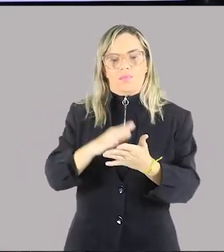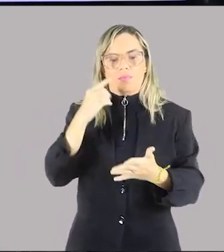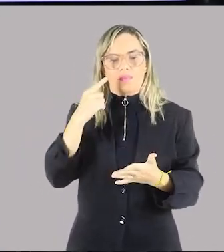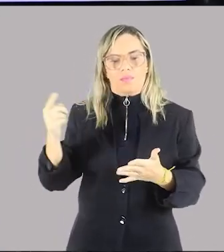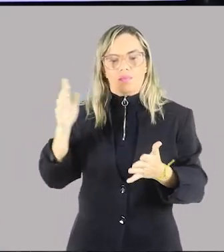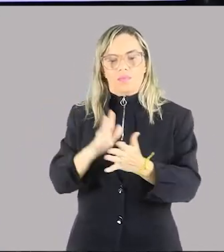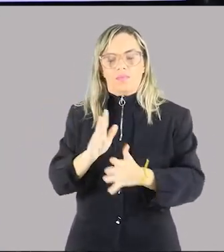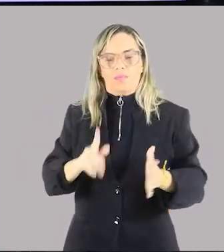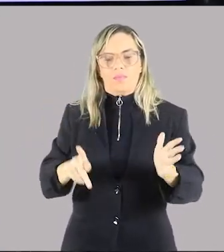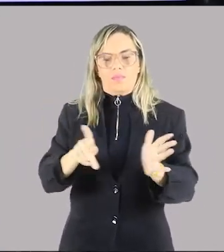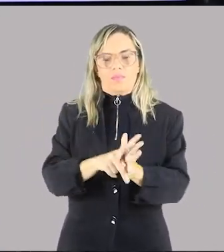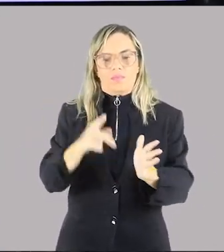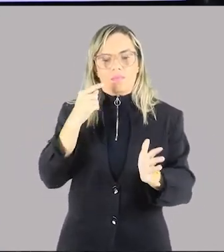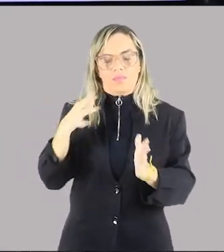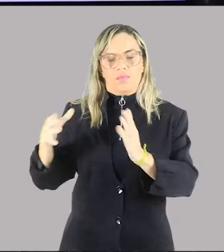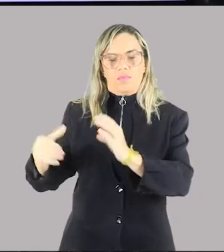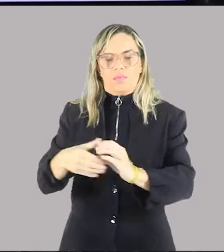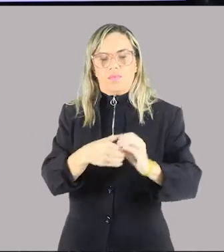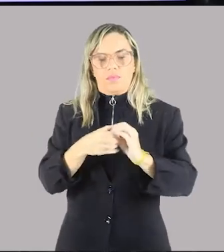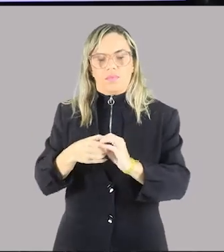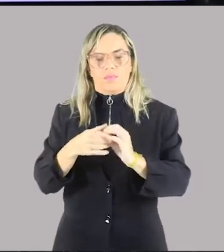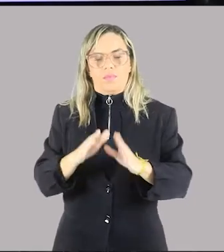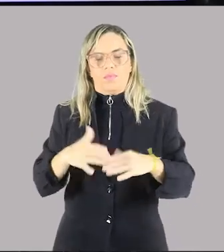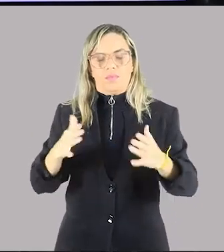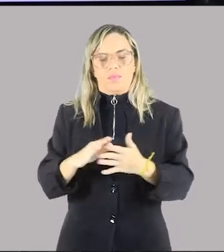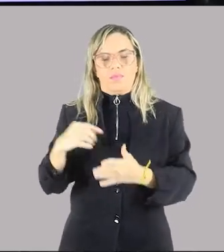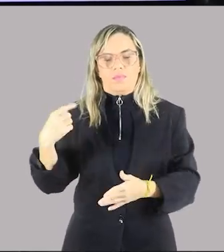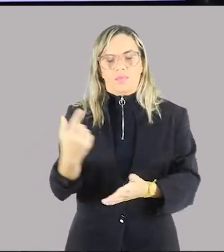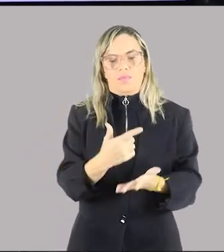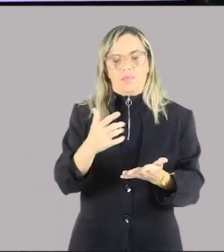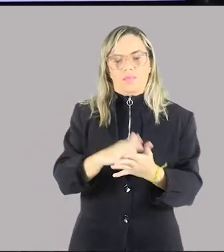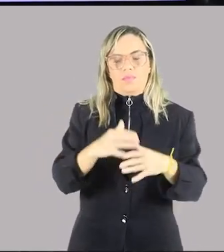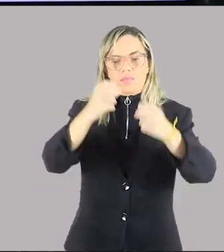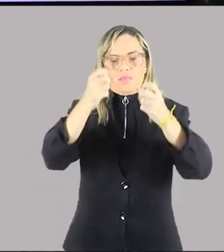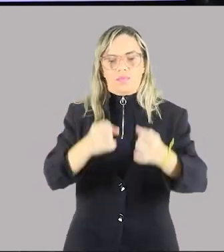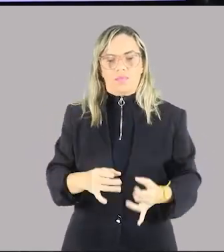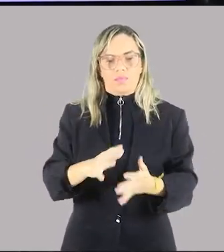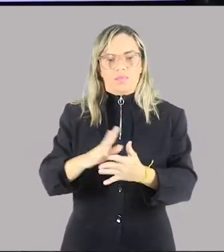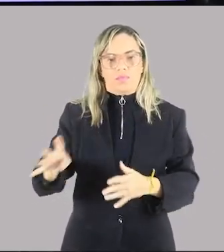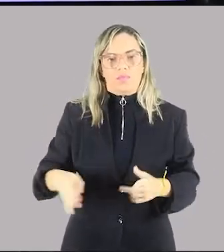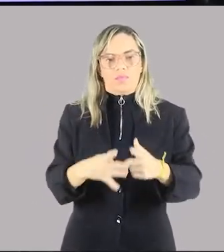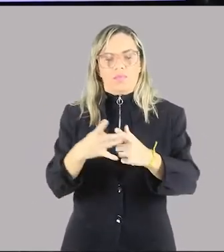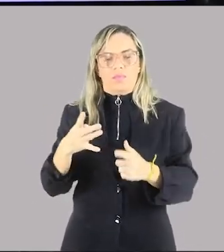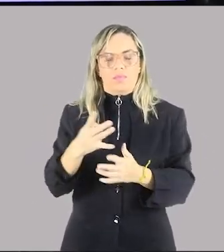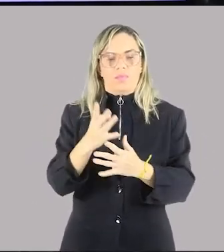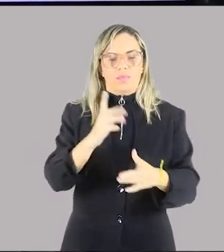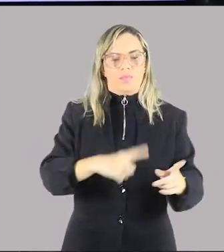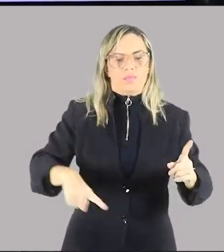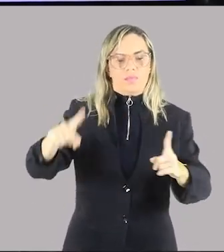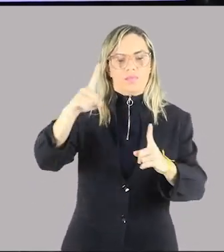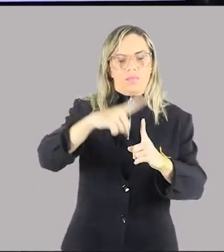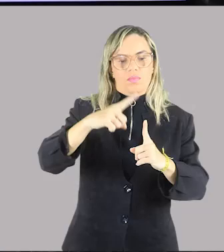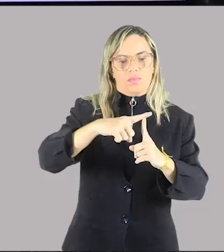em colaboração, nós estamos falando de quatro tipos de particulares em